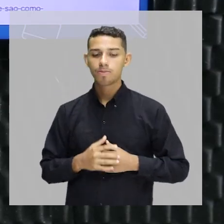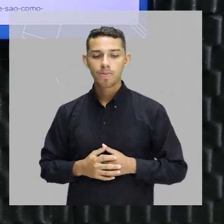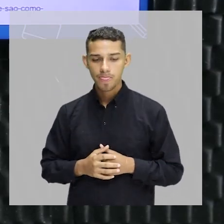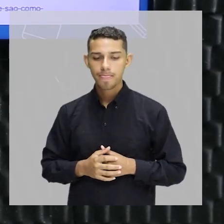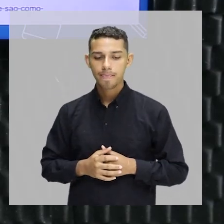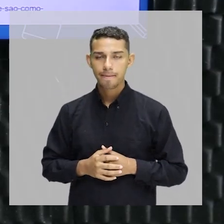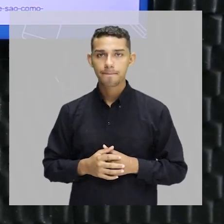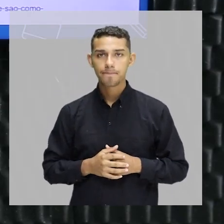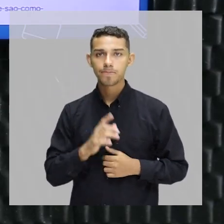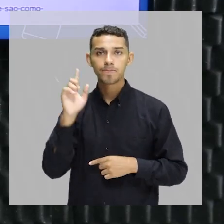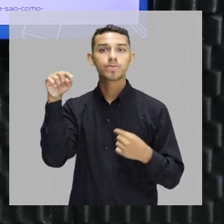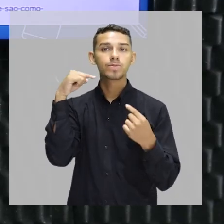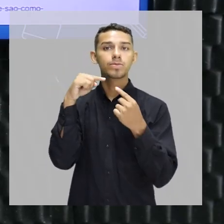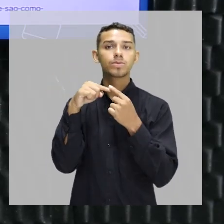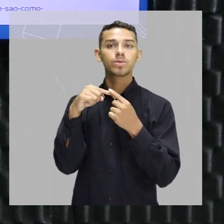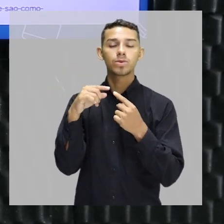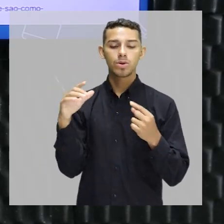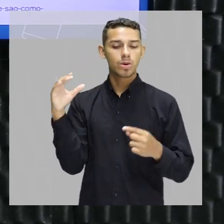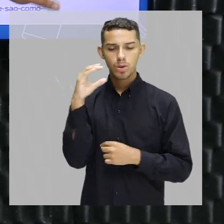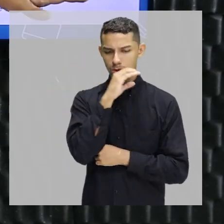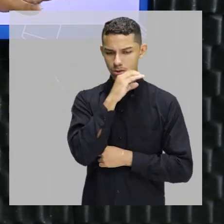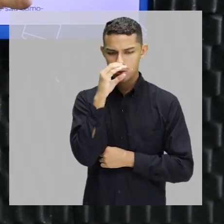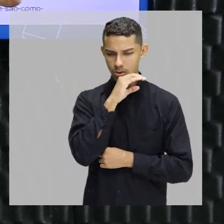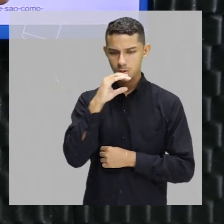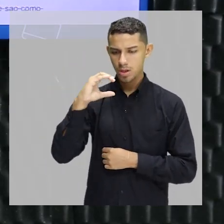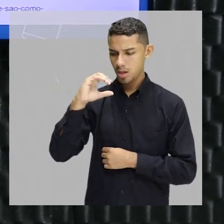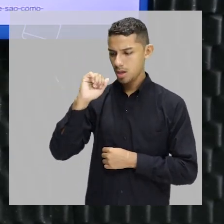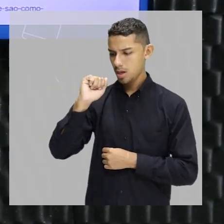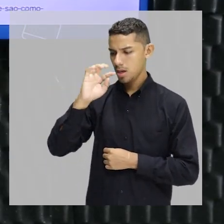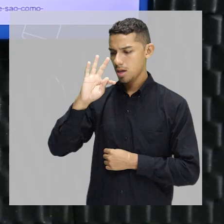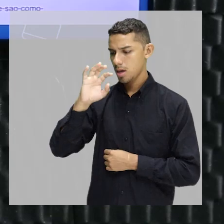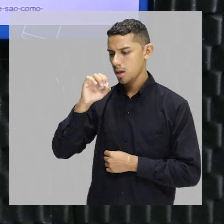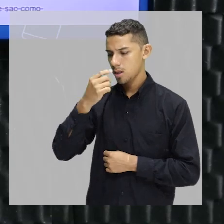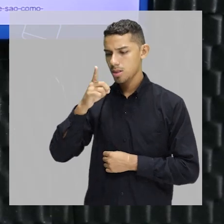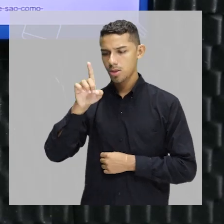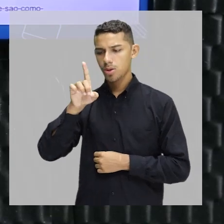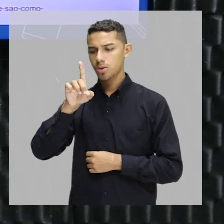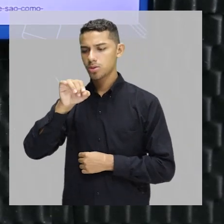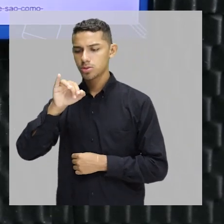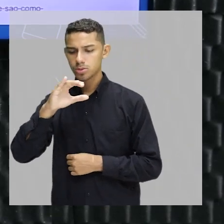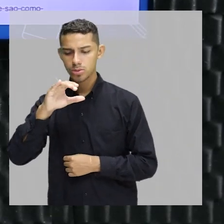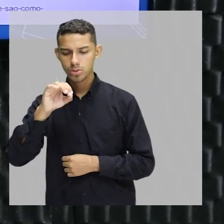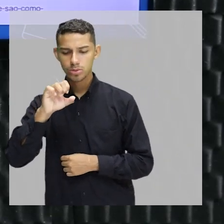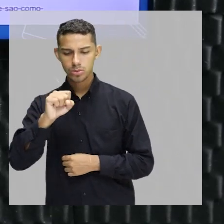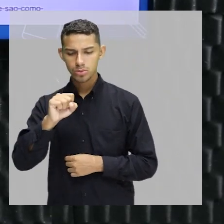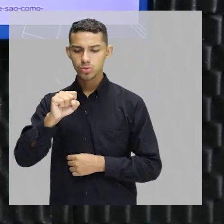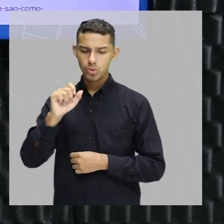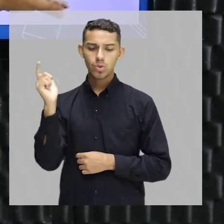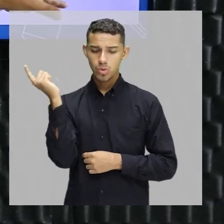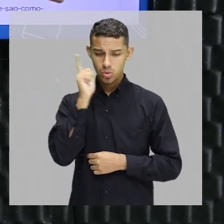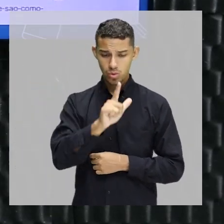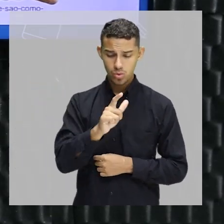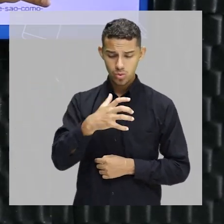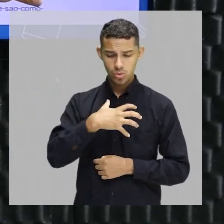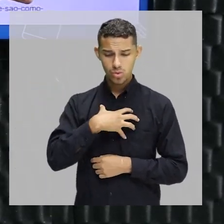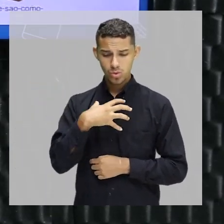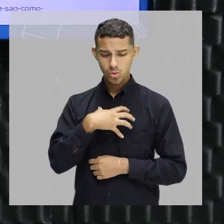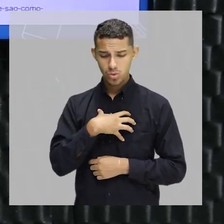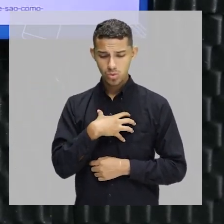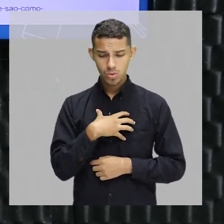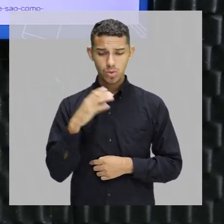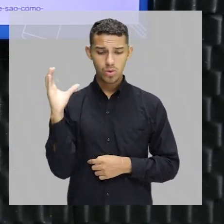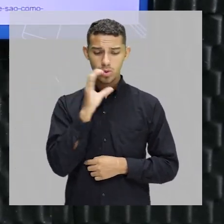questão da passagem desses raios catódicos, tá ok? A gente até consegue sentir essa